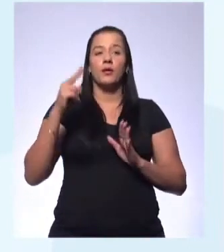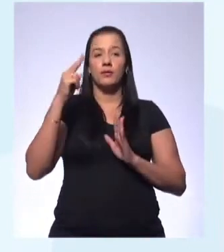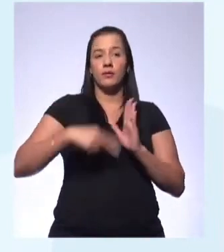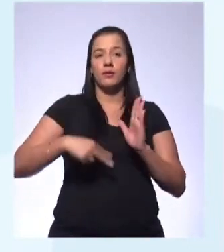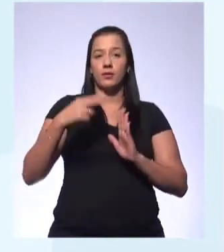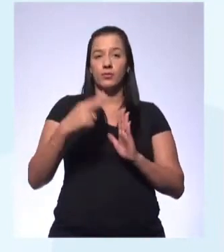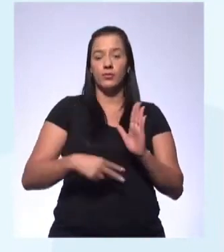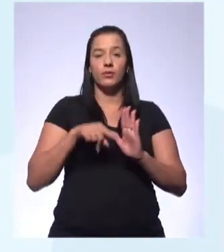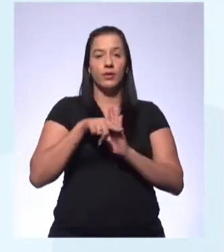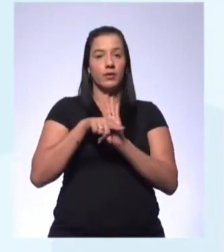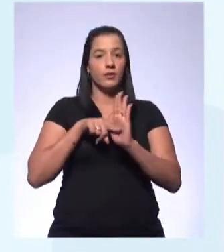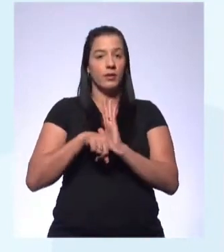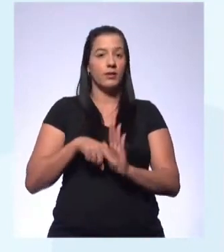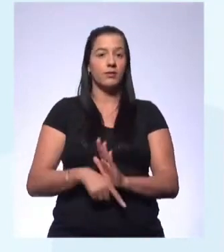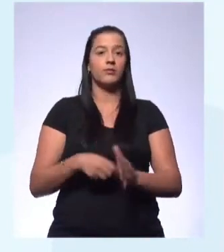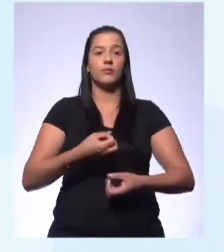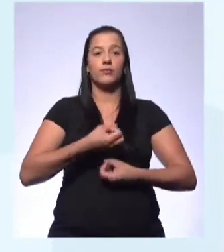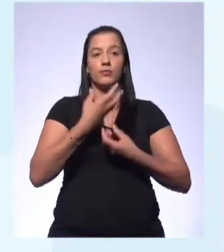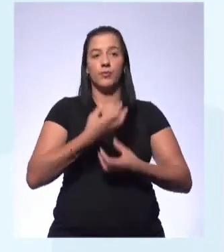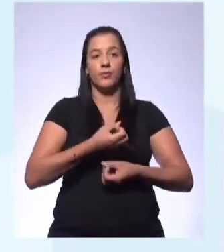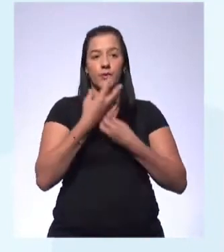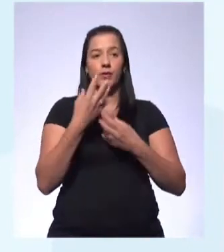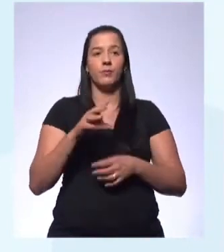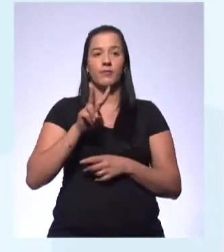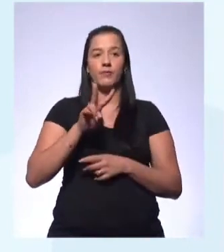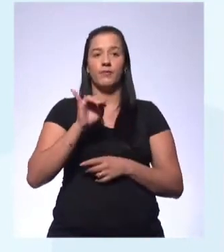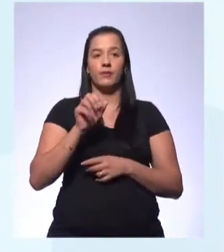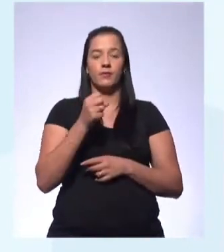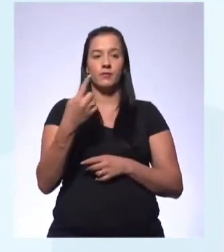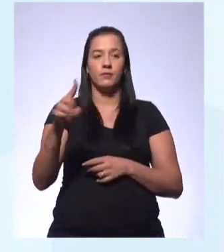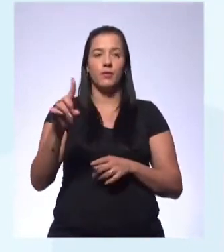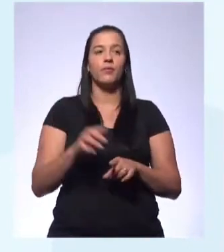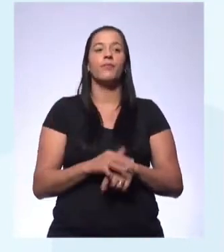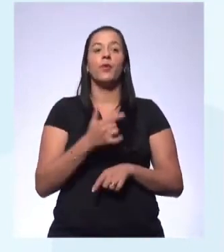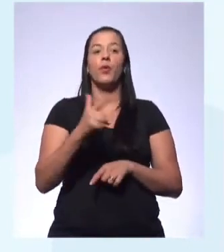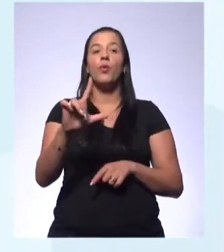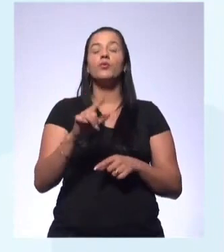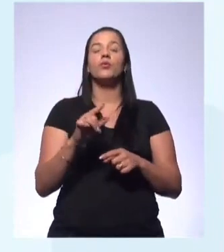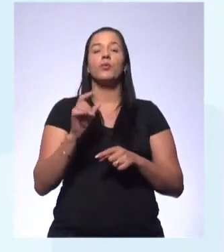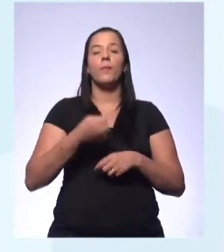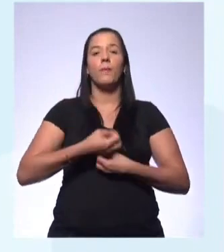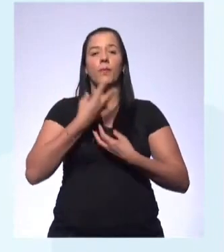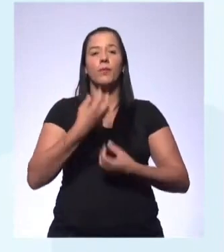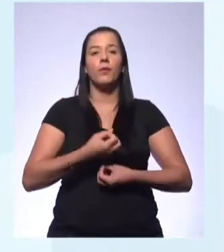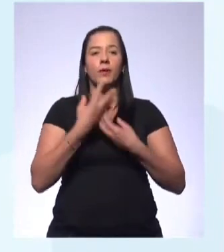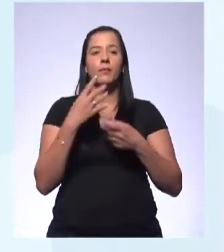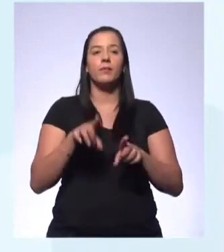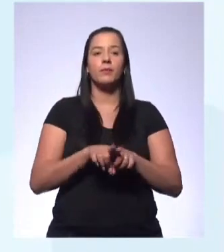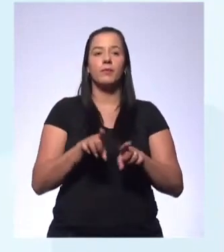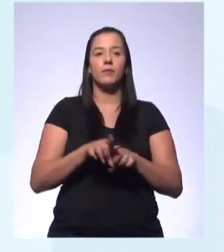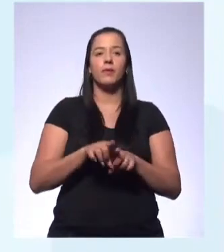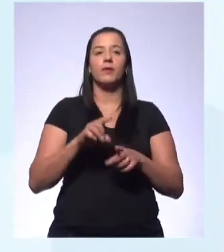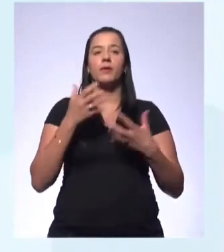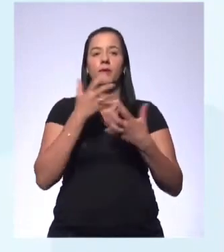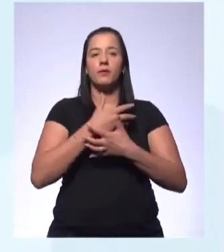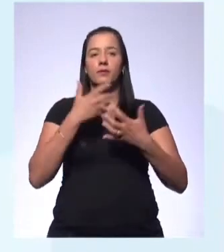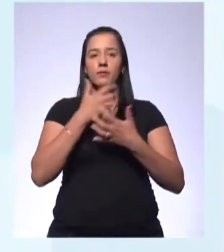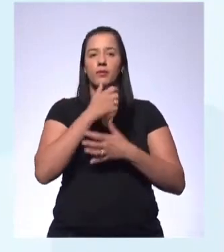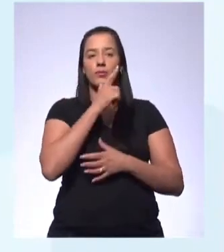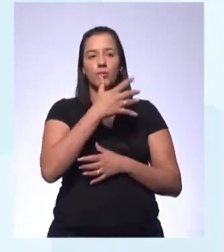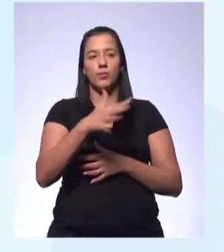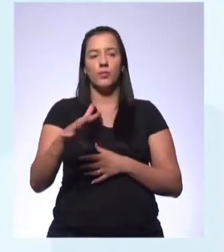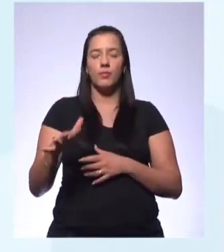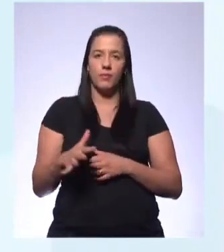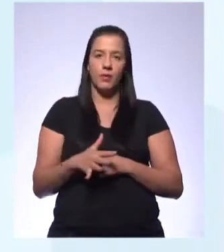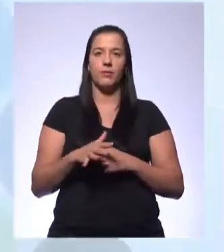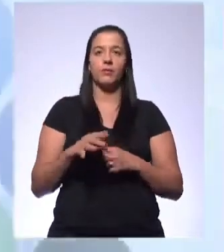Caetano da Costa Alegre. Leitura e análise do poema Canção do Mar, Mar Eterno, de Eugênio Tavares. Não é novidade para você, se você